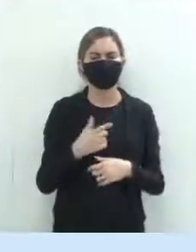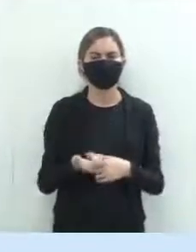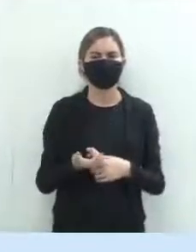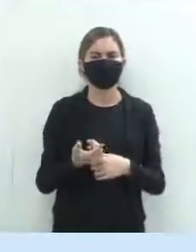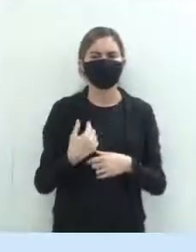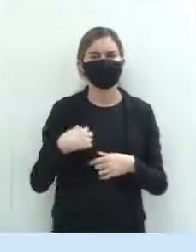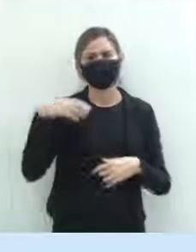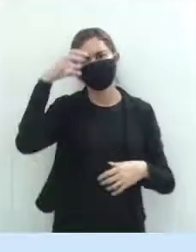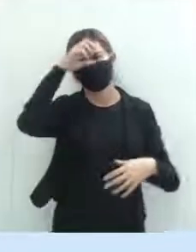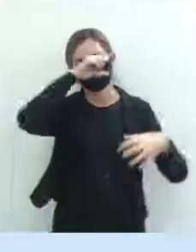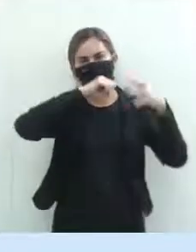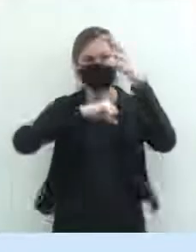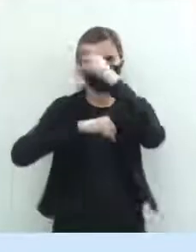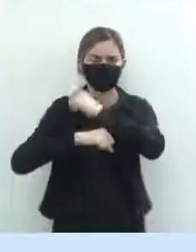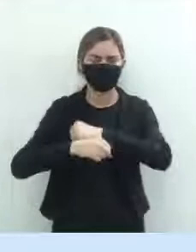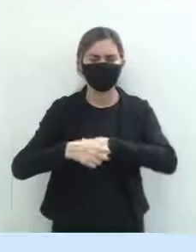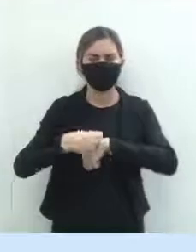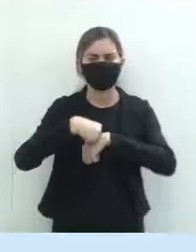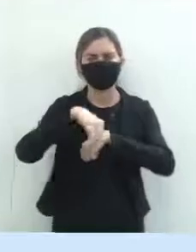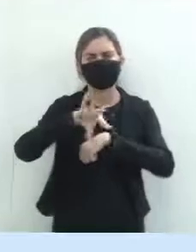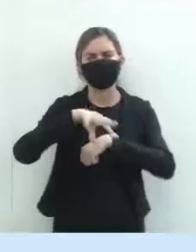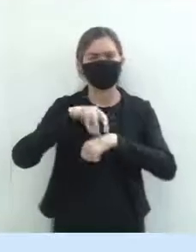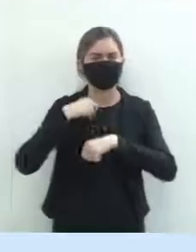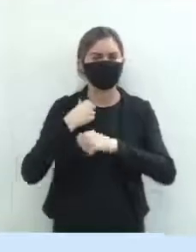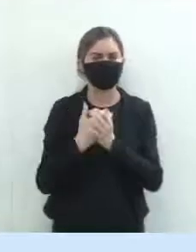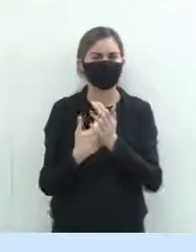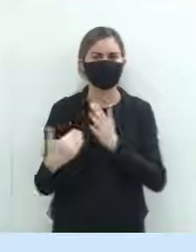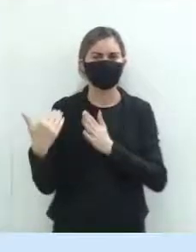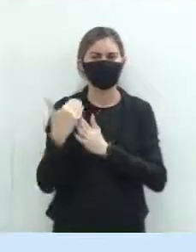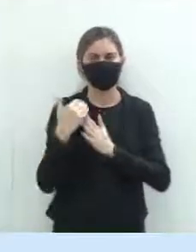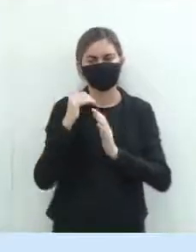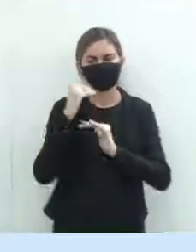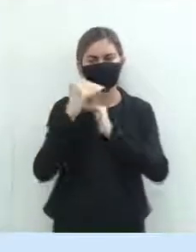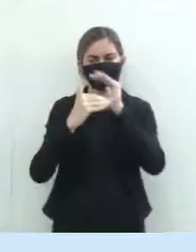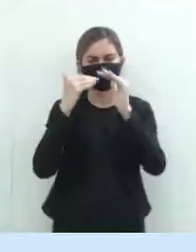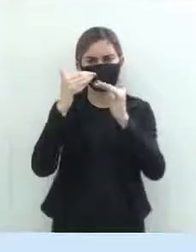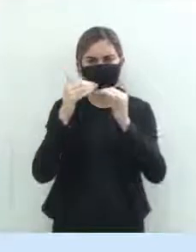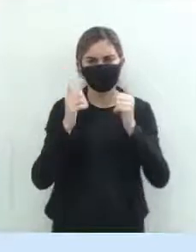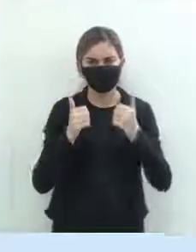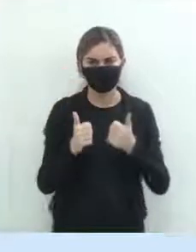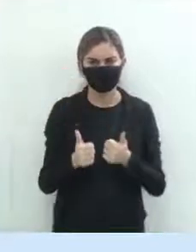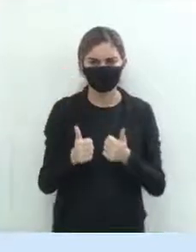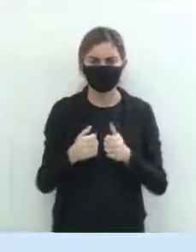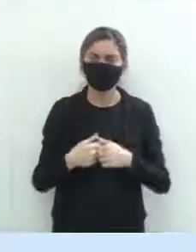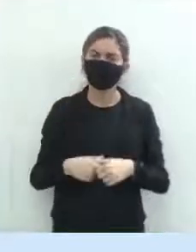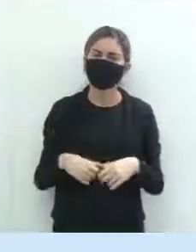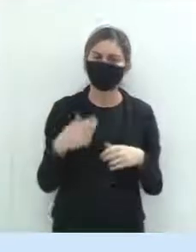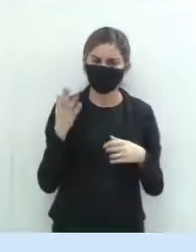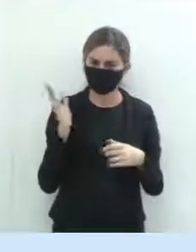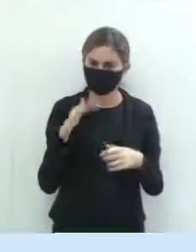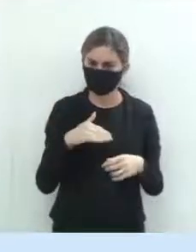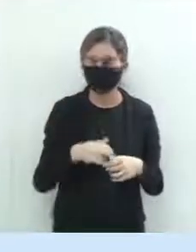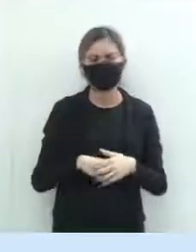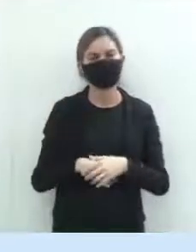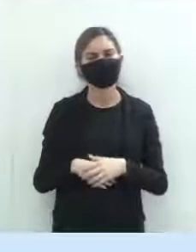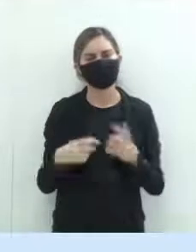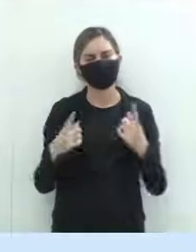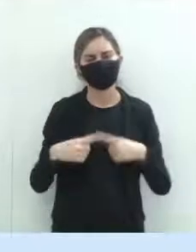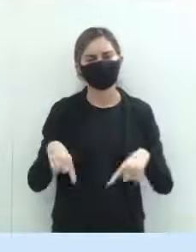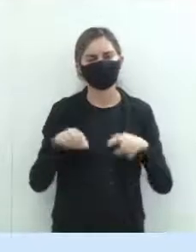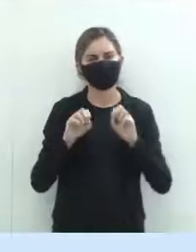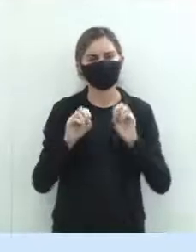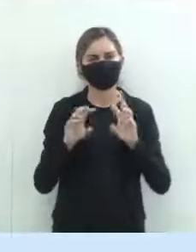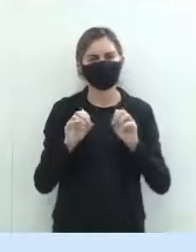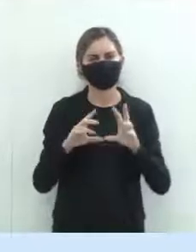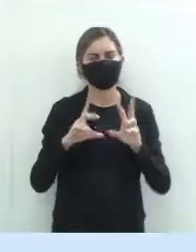um aprendizado mútuo e cada vez mais crescente, ok? Fechado? Vamos lá? A nossa aula de hoje é um